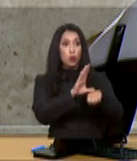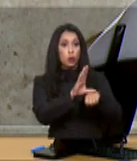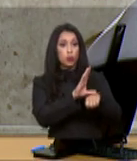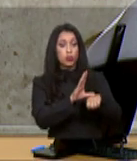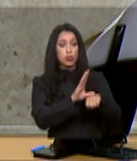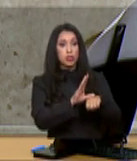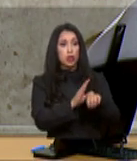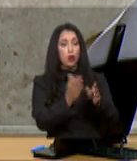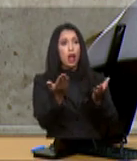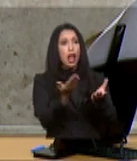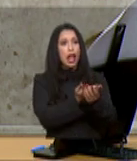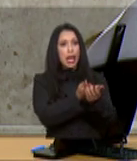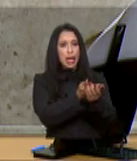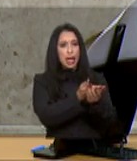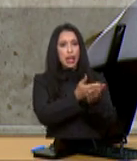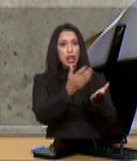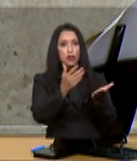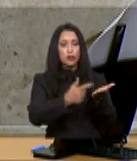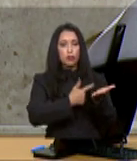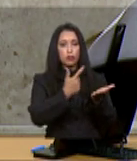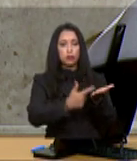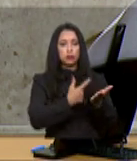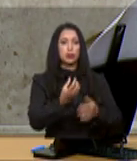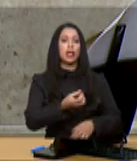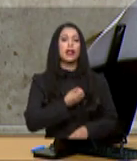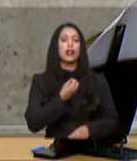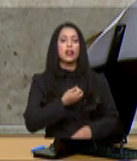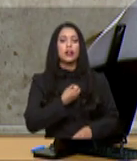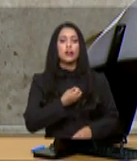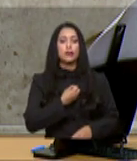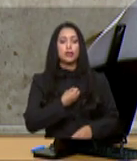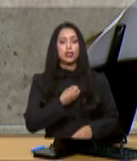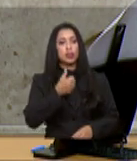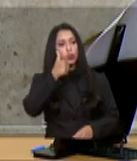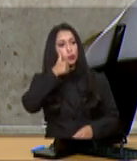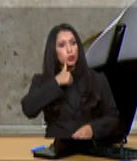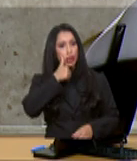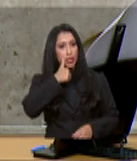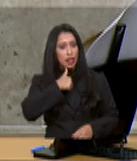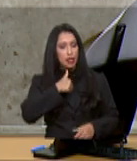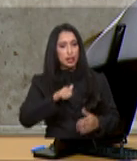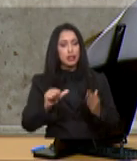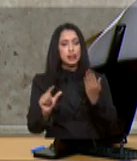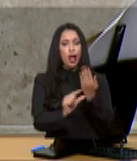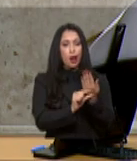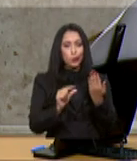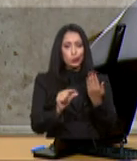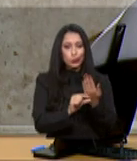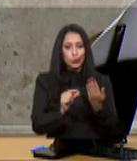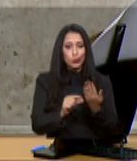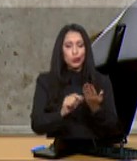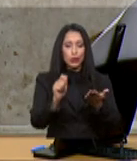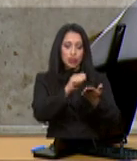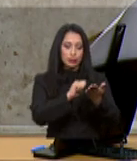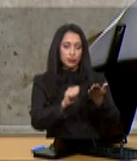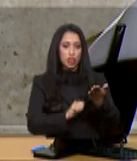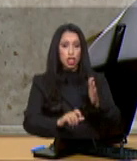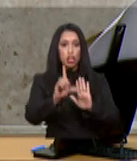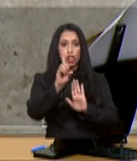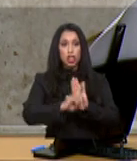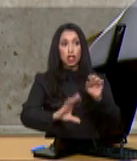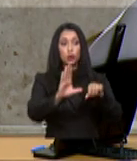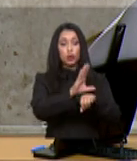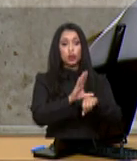a bibliografia produzida exclusivamente por autoras mulheres em temas de direito constitucional